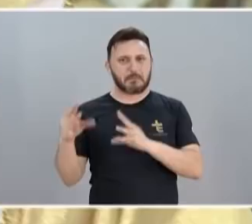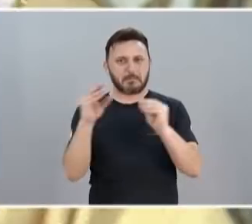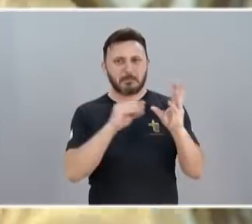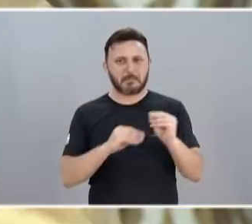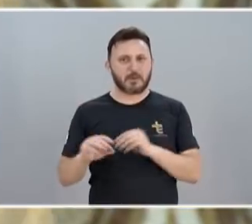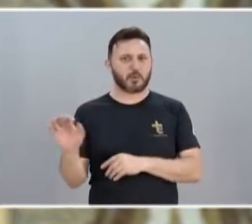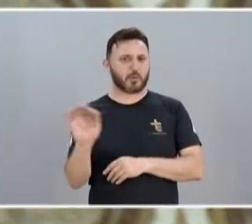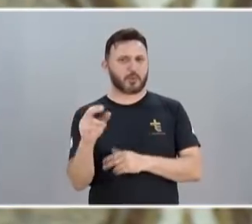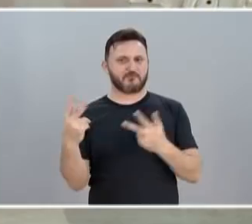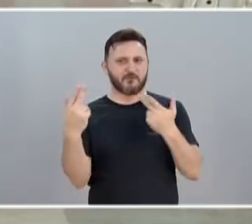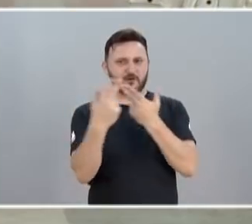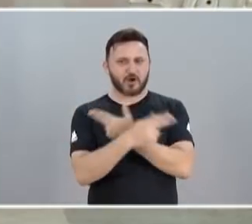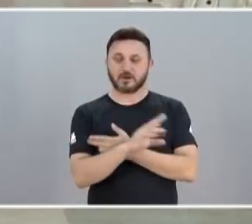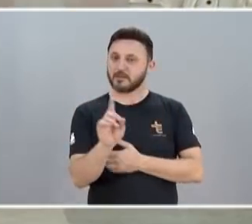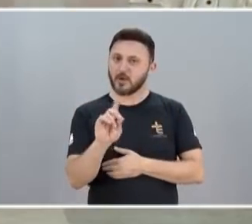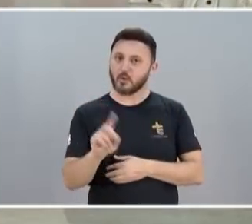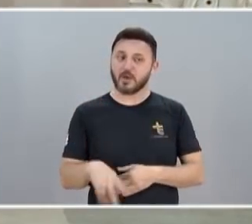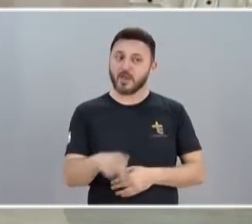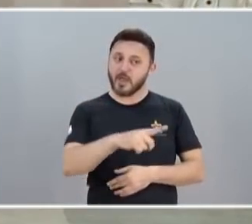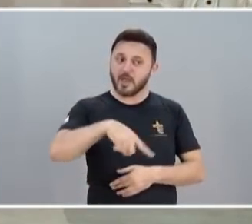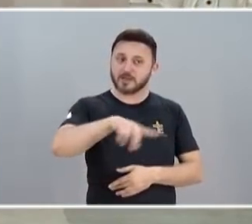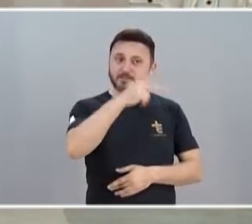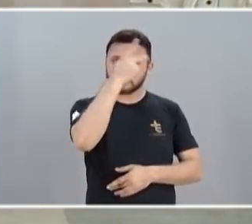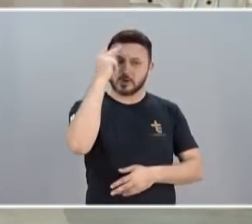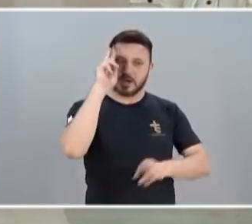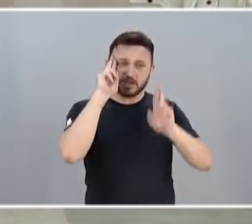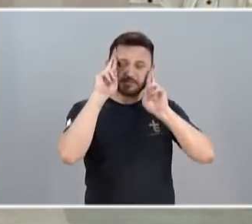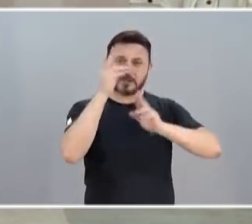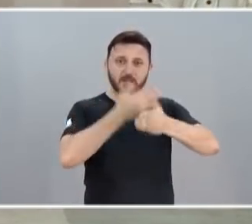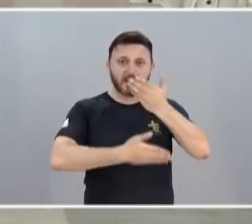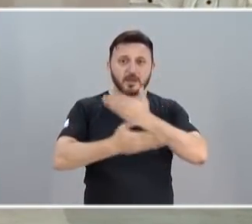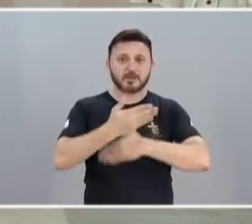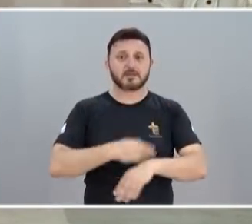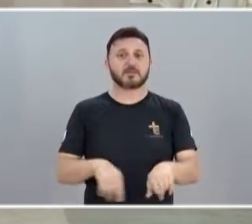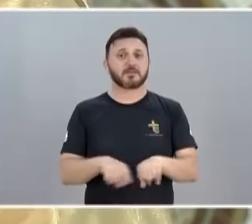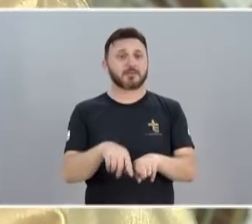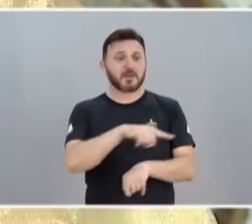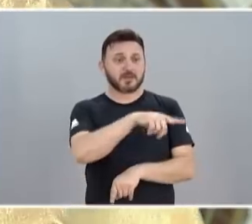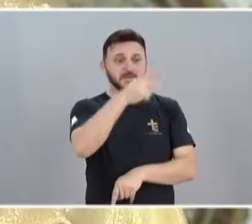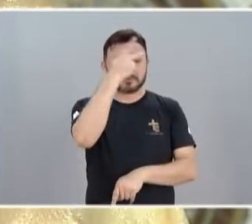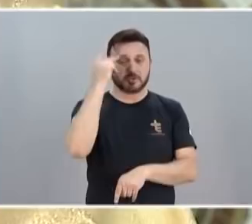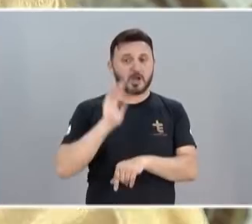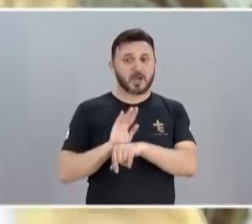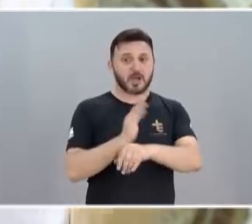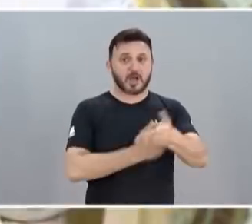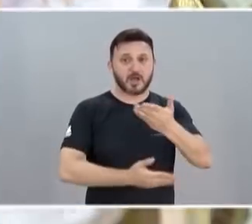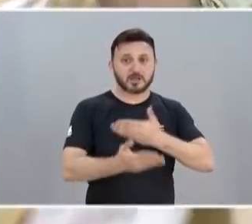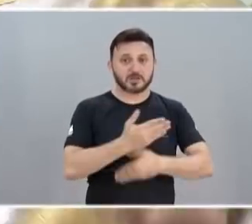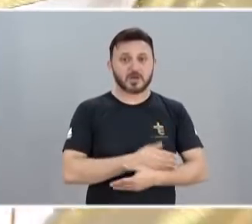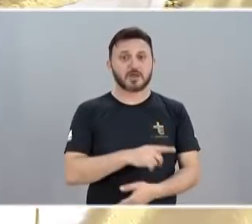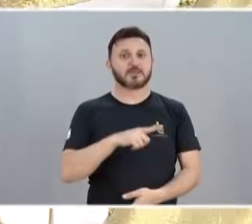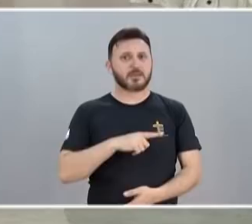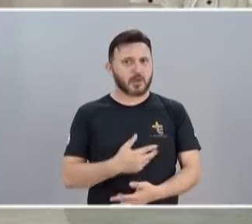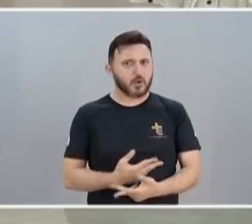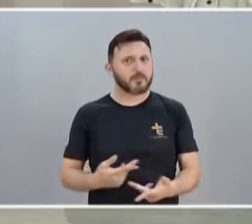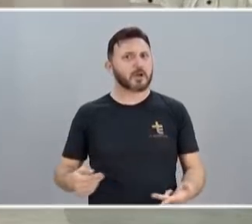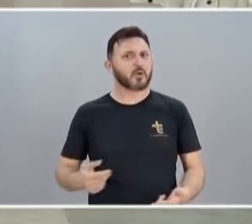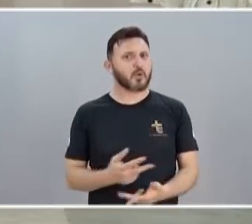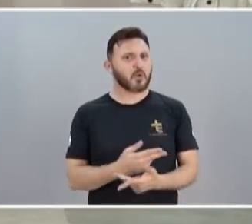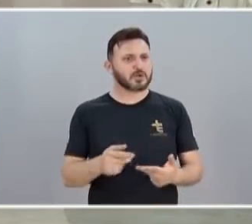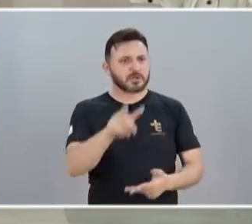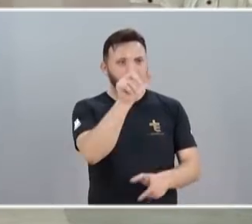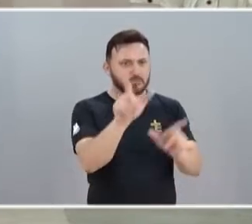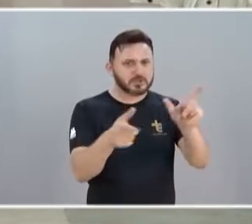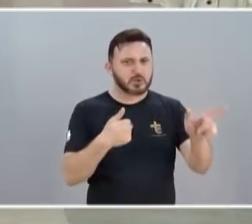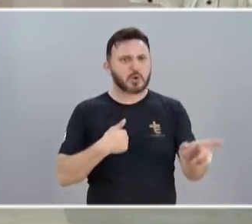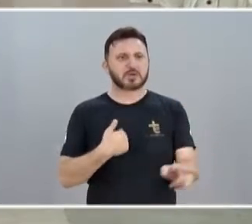tagarelice, eles são pessoas que se respeitam, eles são pessoas caridosas. Tem alguma coisa nessas